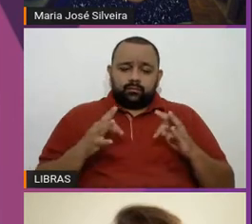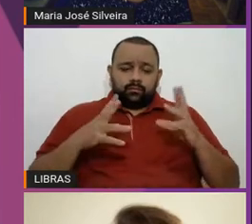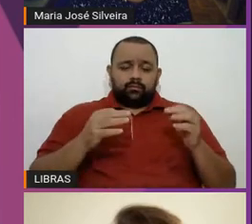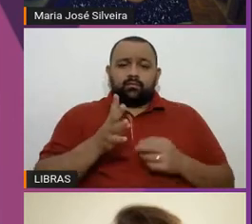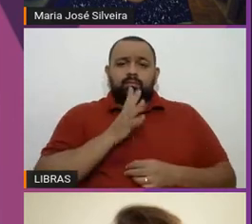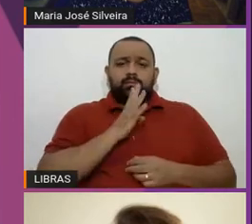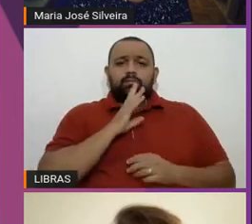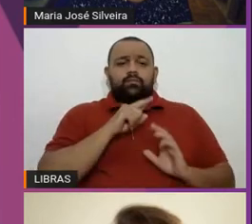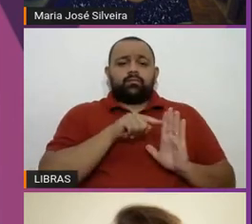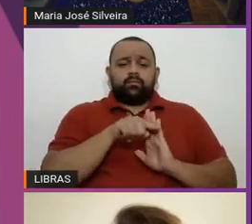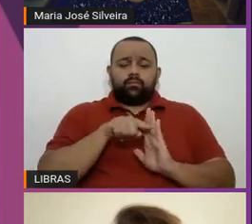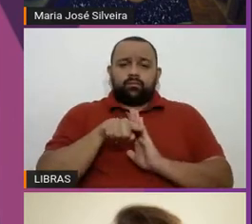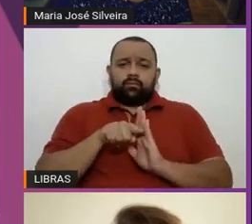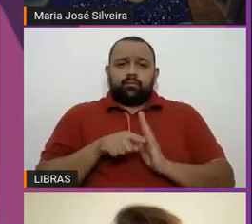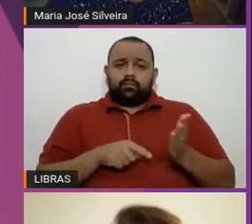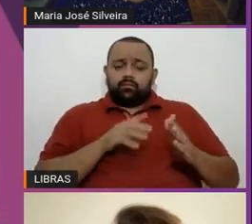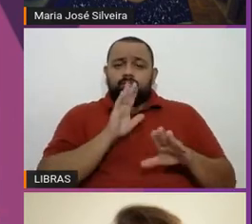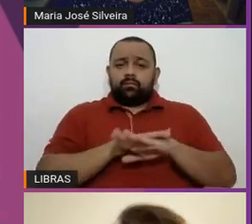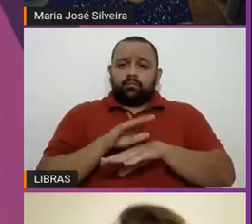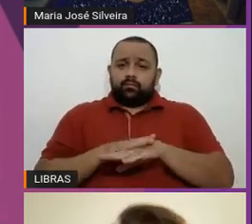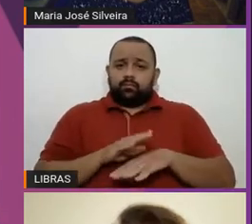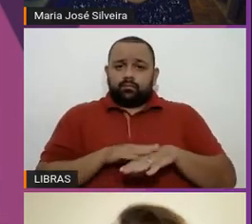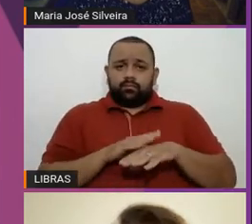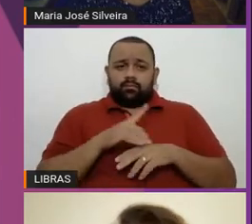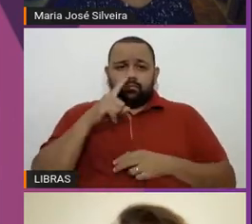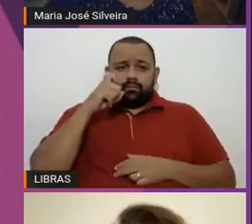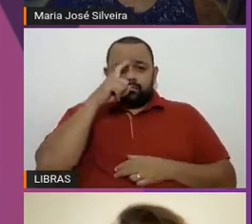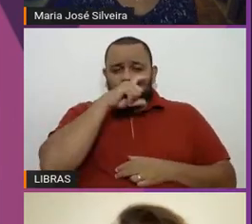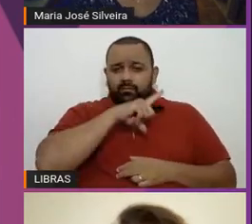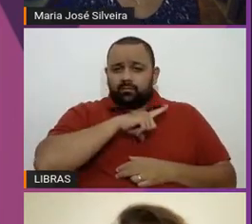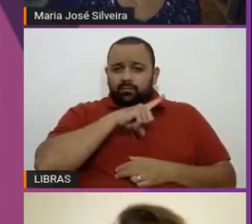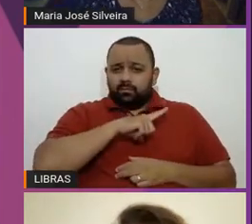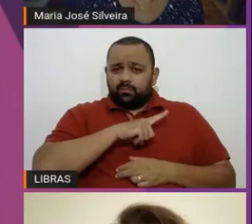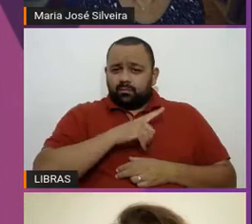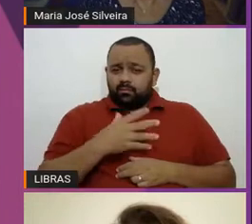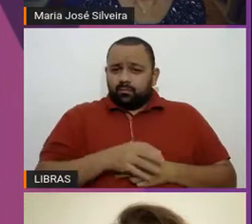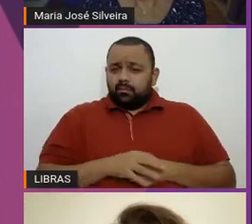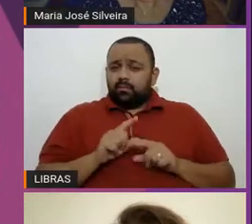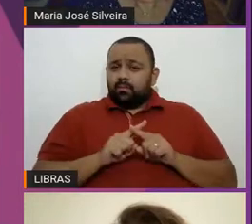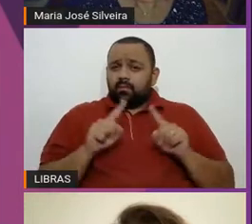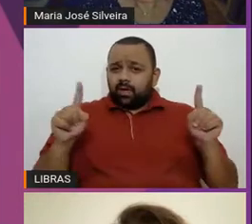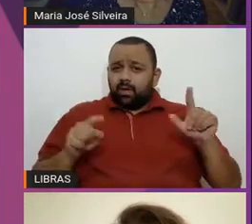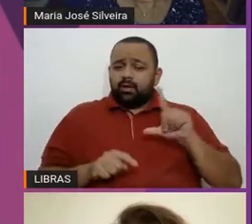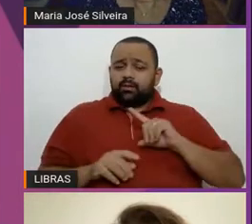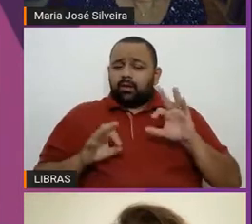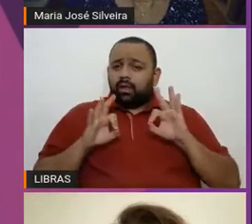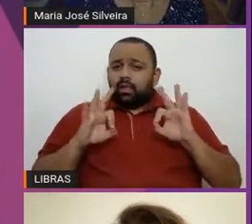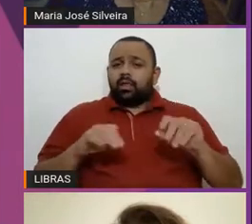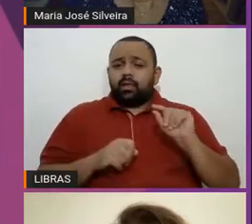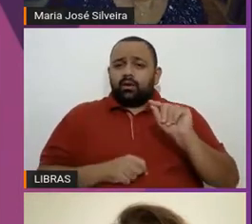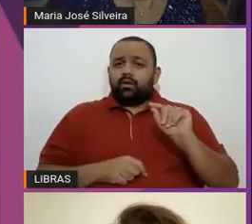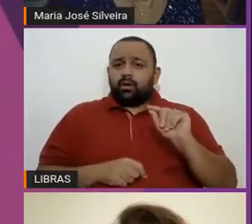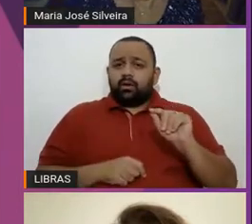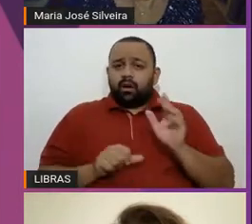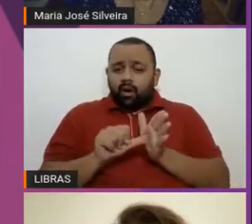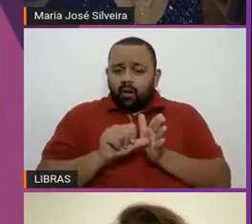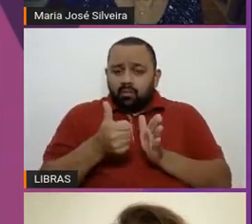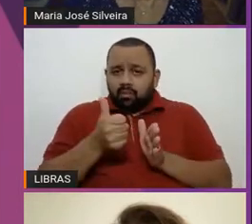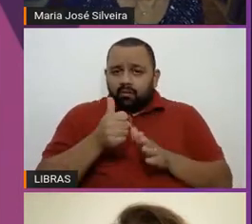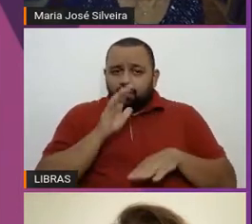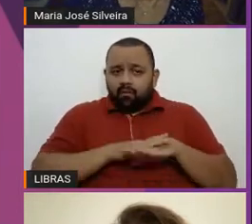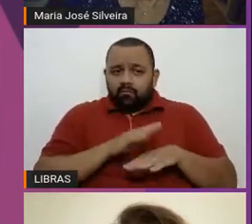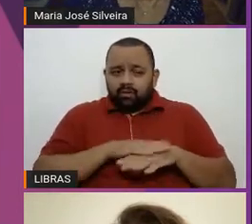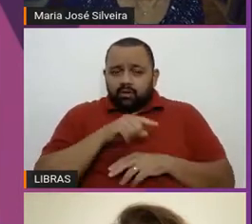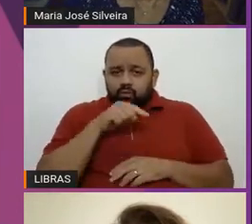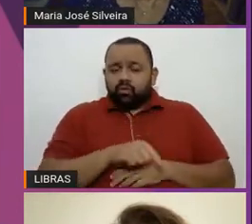reconhecimentos que alguém que fazer foram sempre muito difíceis mas ela tinha certeza de que não era a primeira vez que